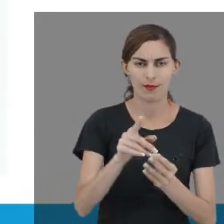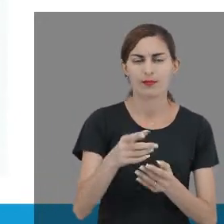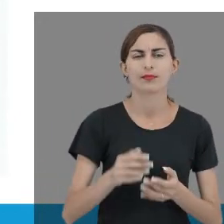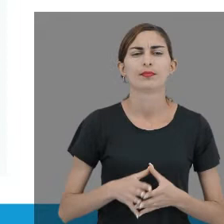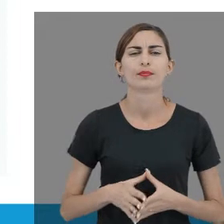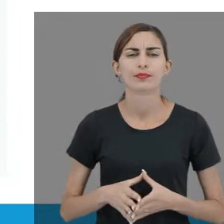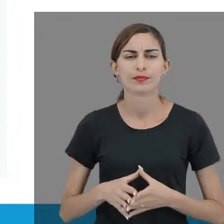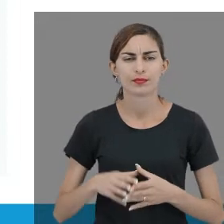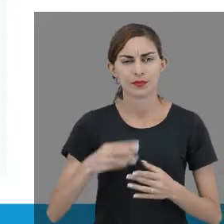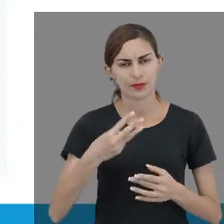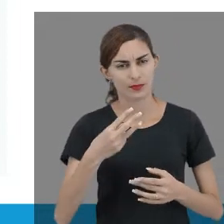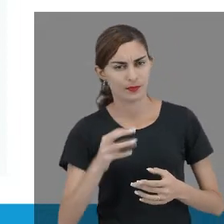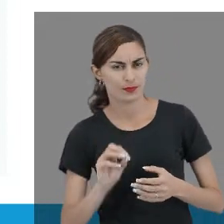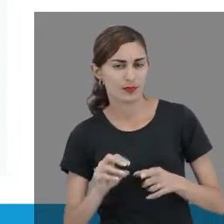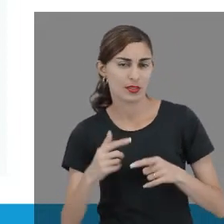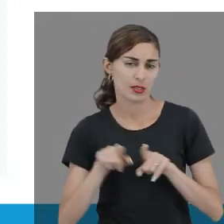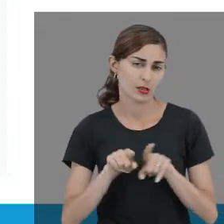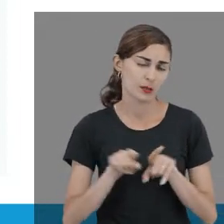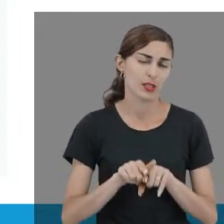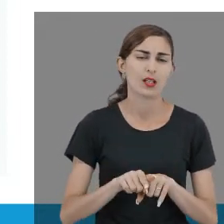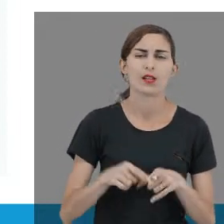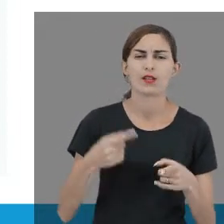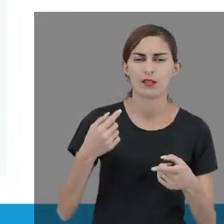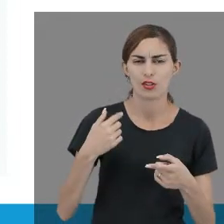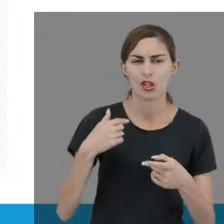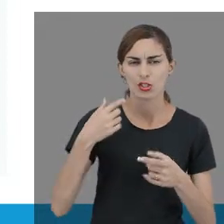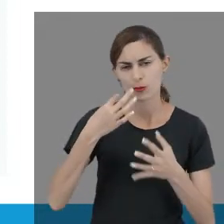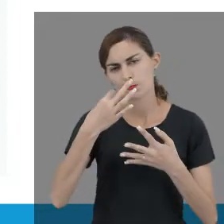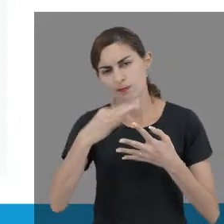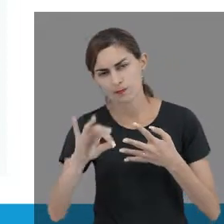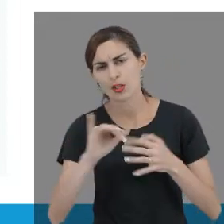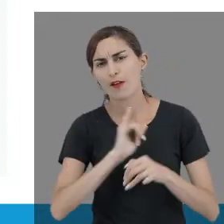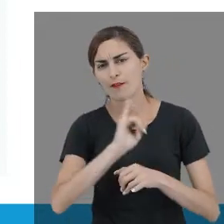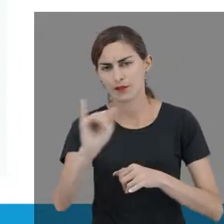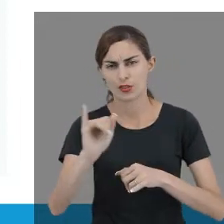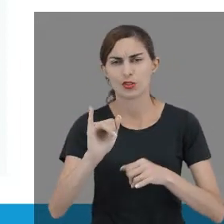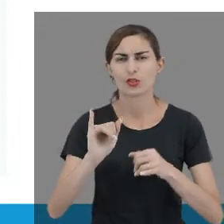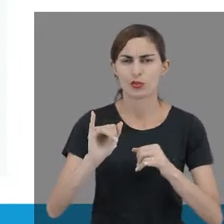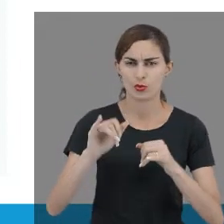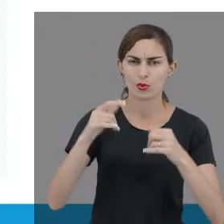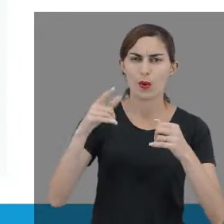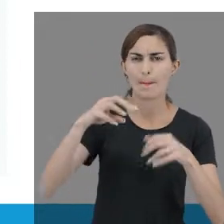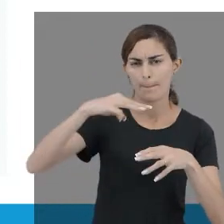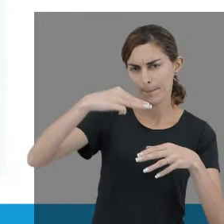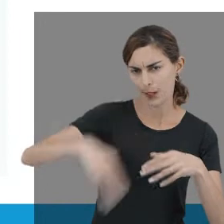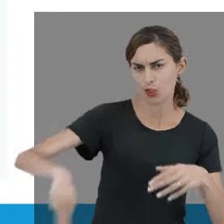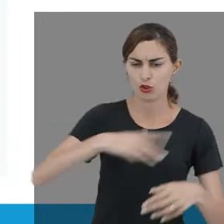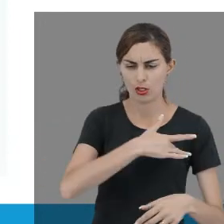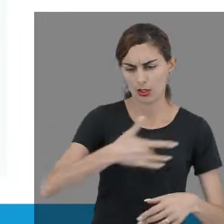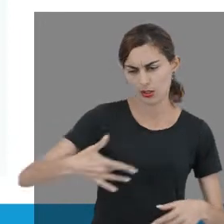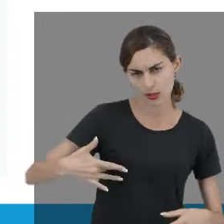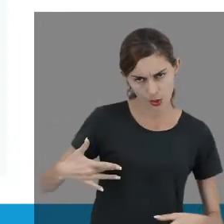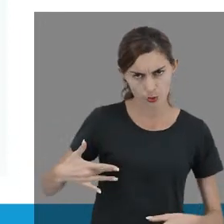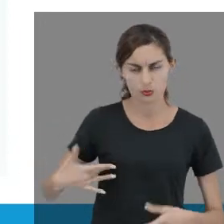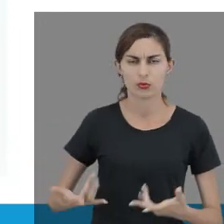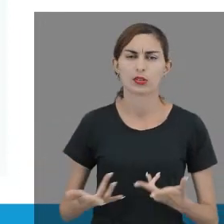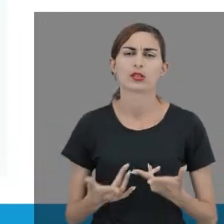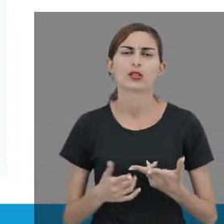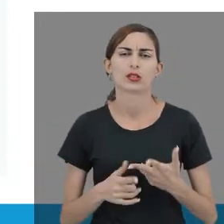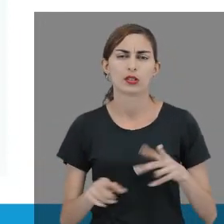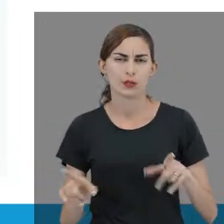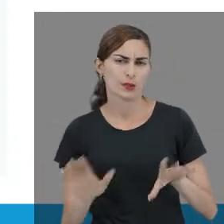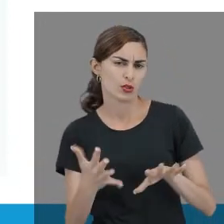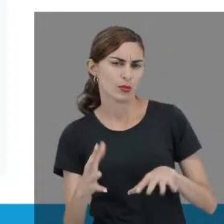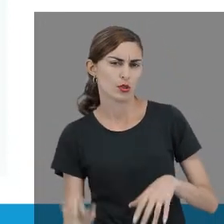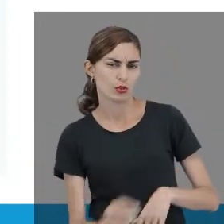padrão. A gente imediatamente notificou a Organização Mundial de Saúde, ao Ministério da Saúde, e em 30